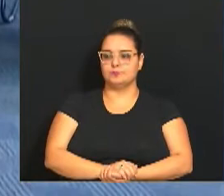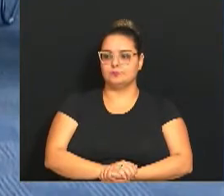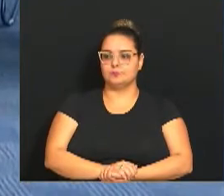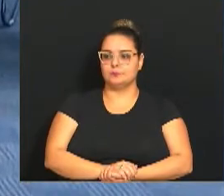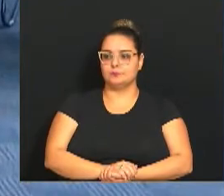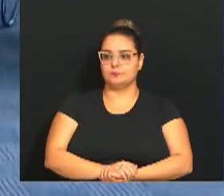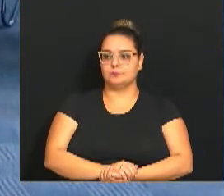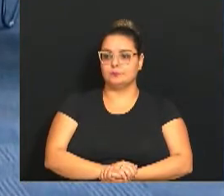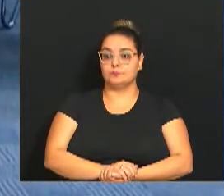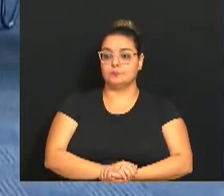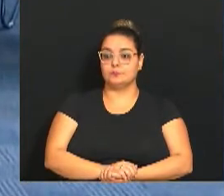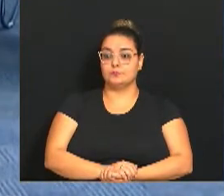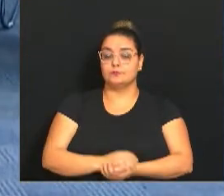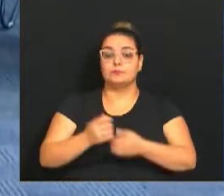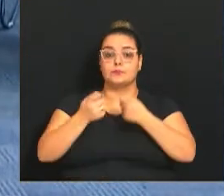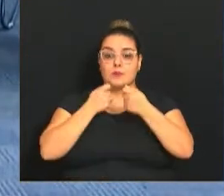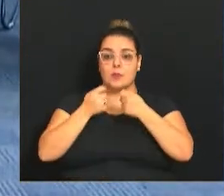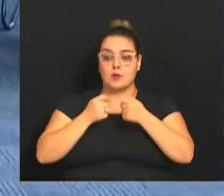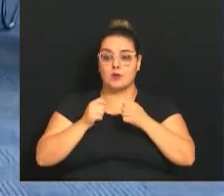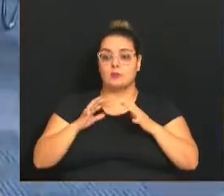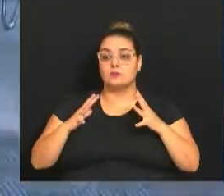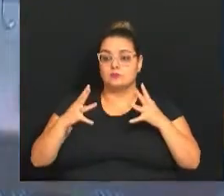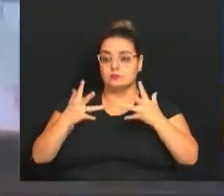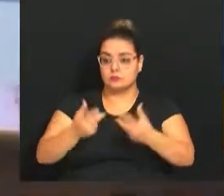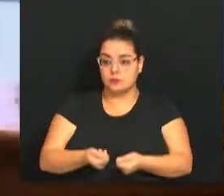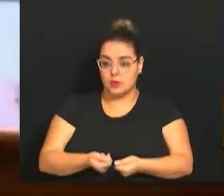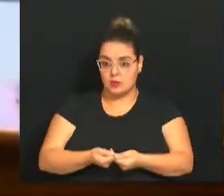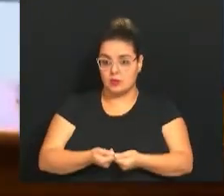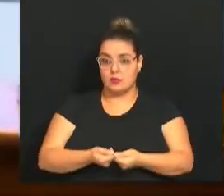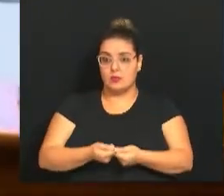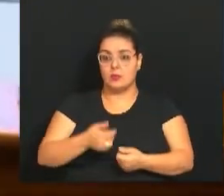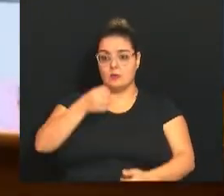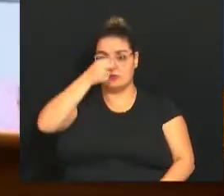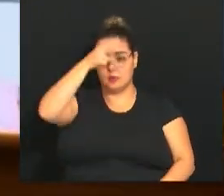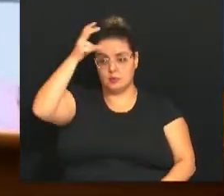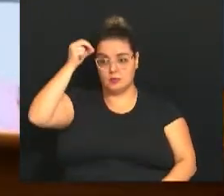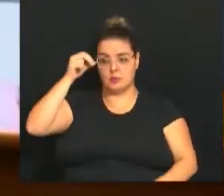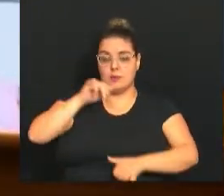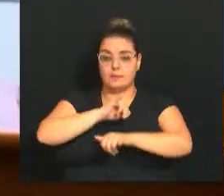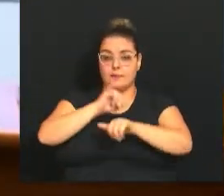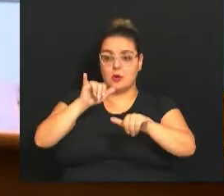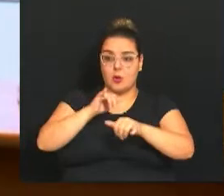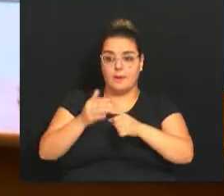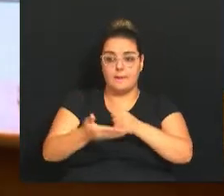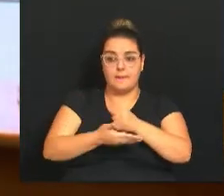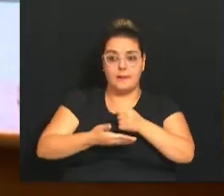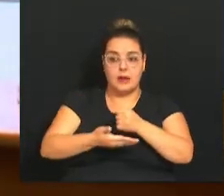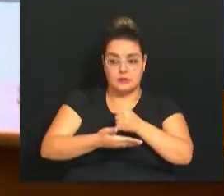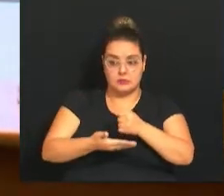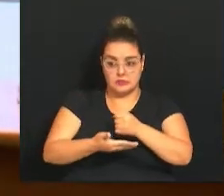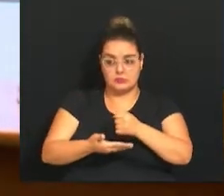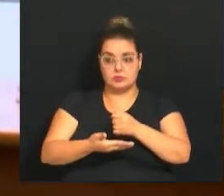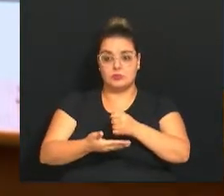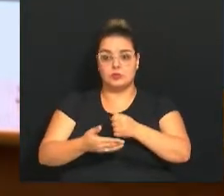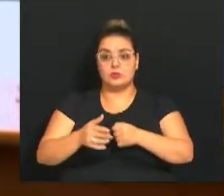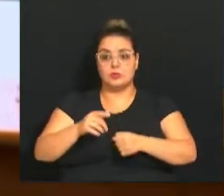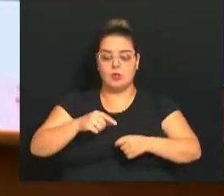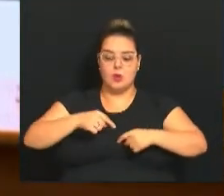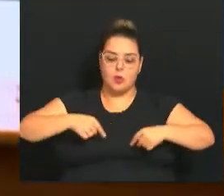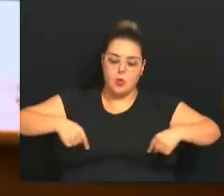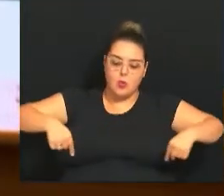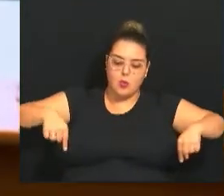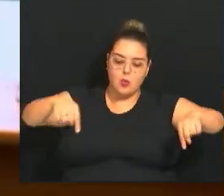Em entrevista coletiva realizada ontem na Prefeitura, foi divulgado o projeto básico para a construção de piscinões e também